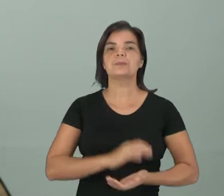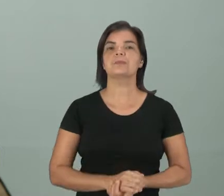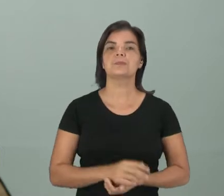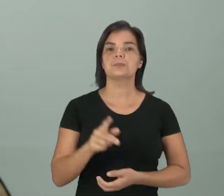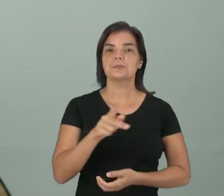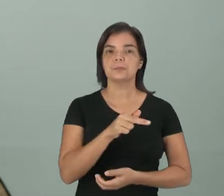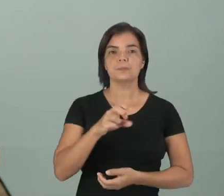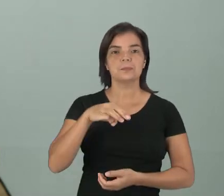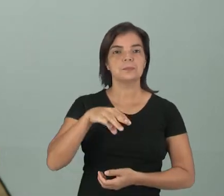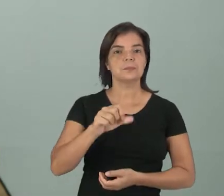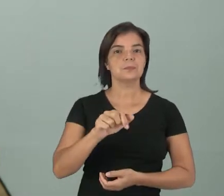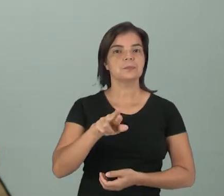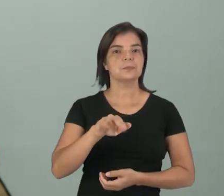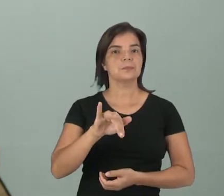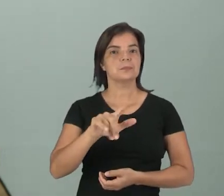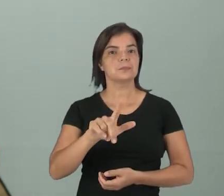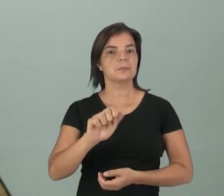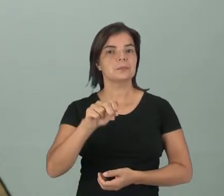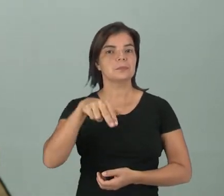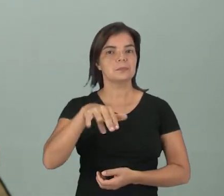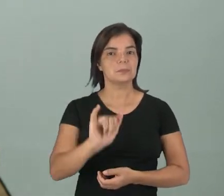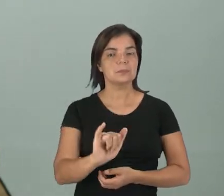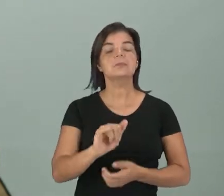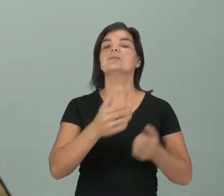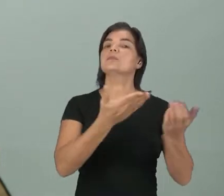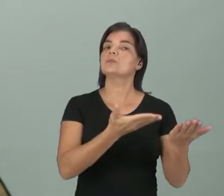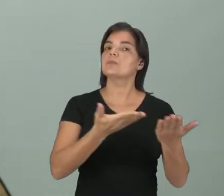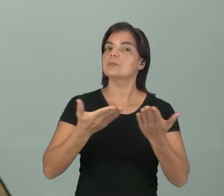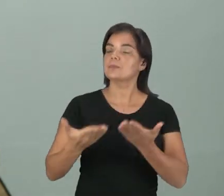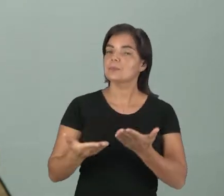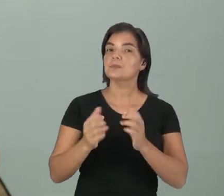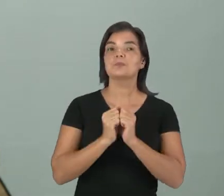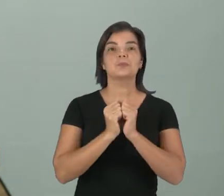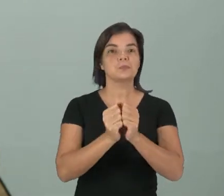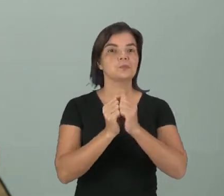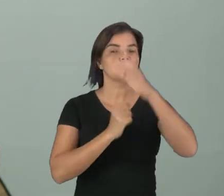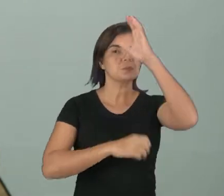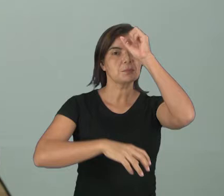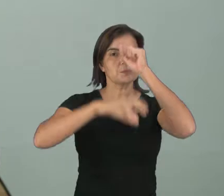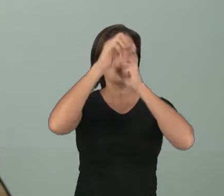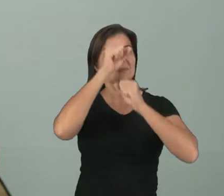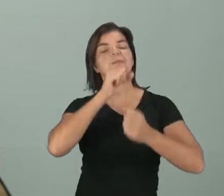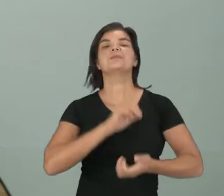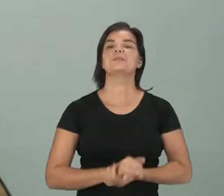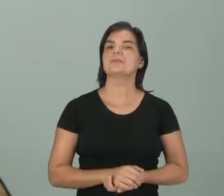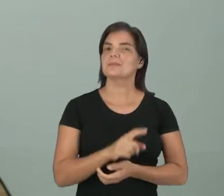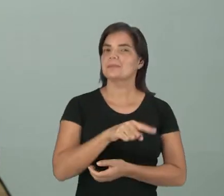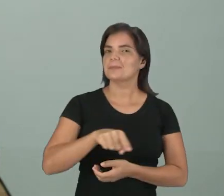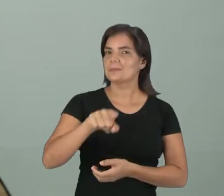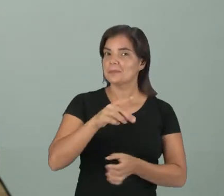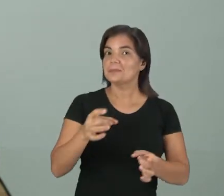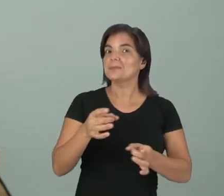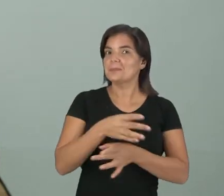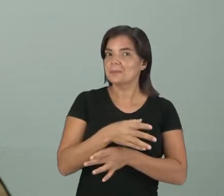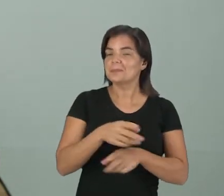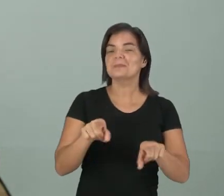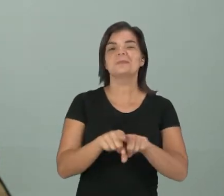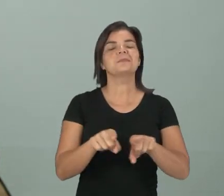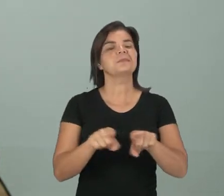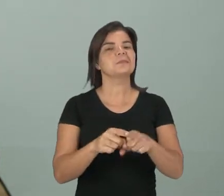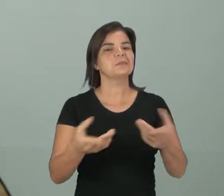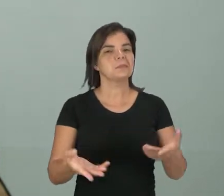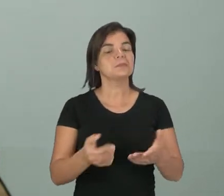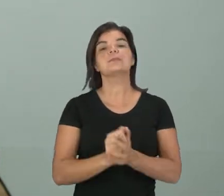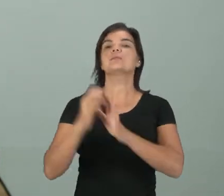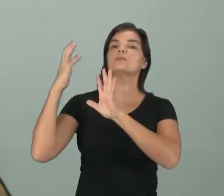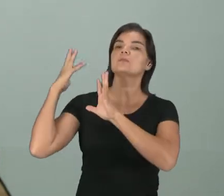Sou a professora Marilane Moraes e eu te convido a embarcar comigo nessa aventura do aprendizado. E aí, você está pronto? Vamos fazer